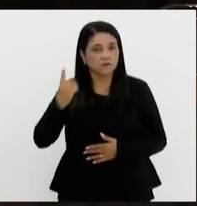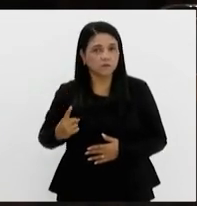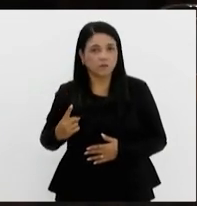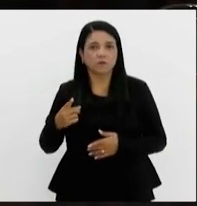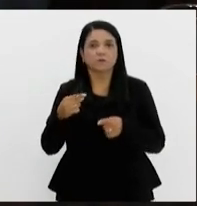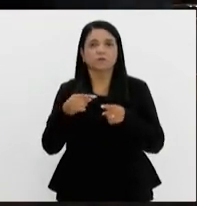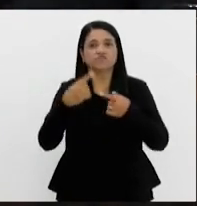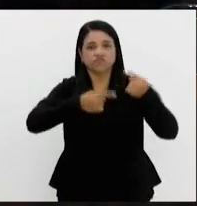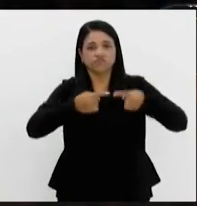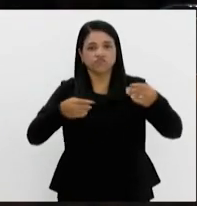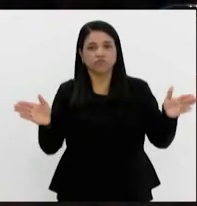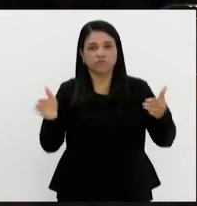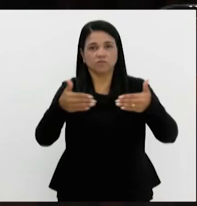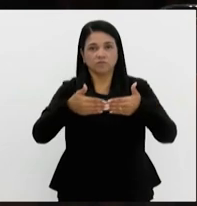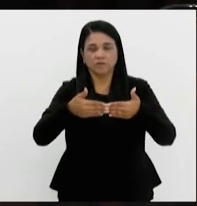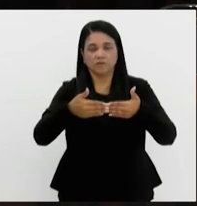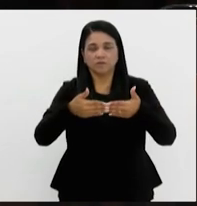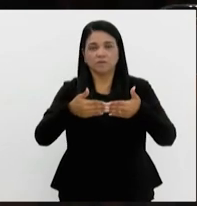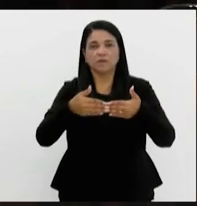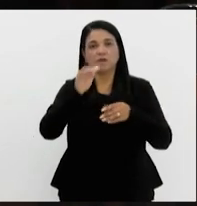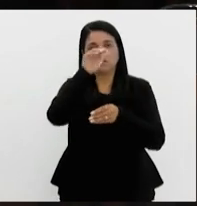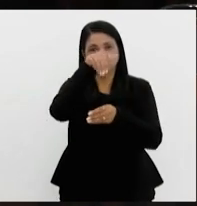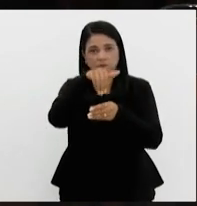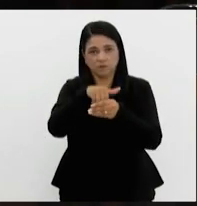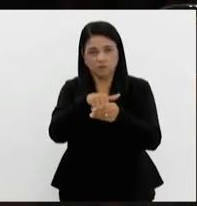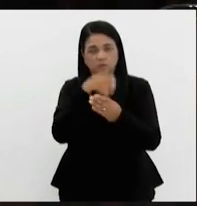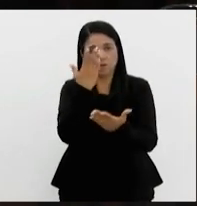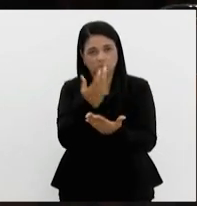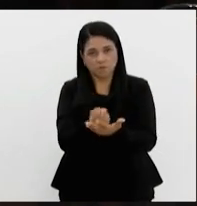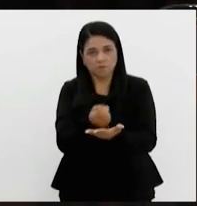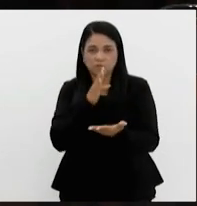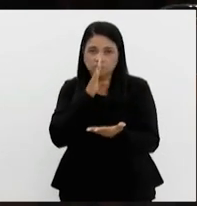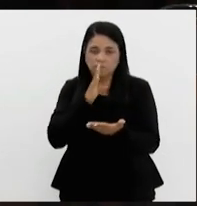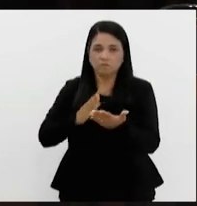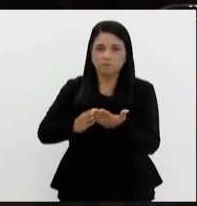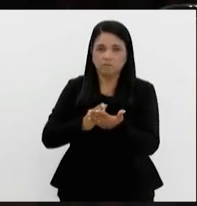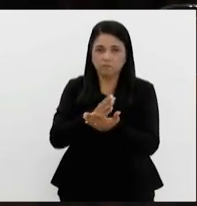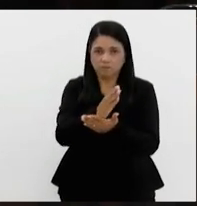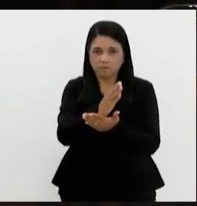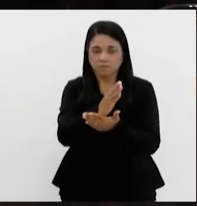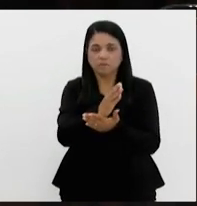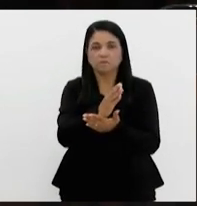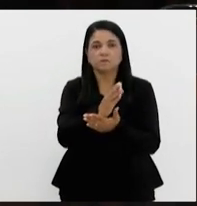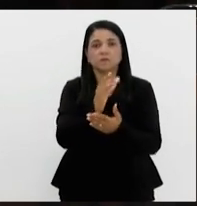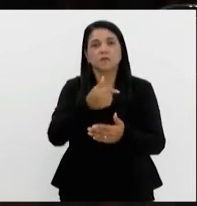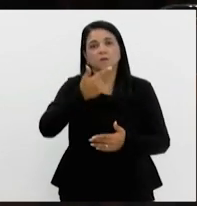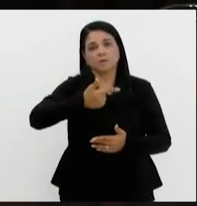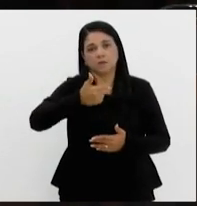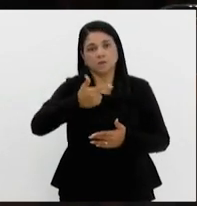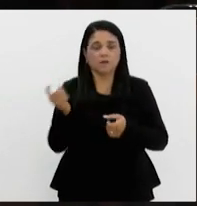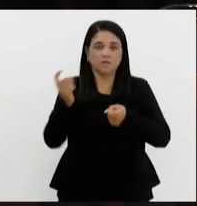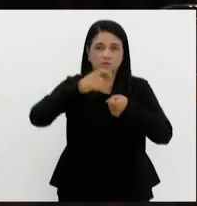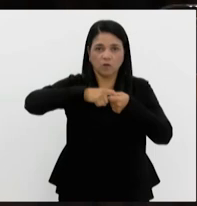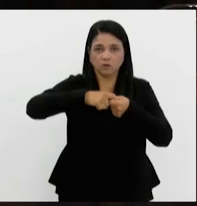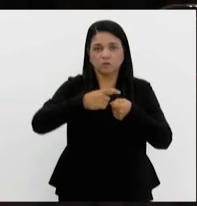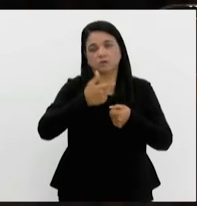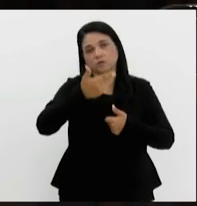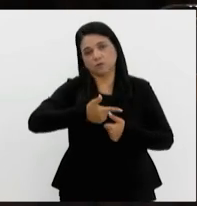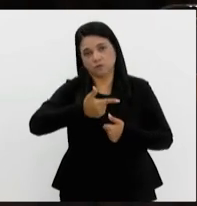discutir, encerrada a discussão. Em votação, os senhores que aprovam, como estão, aprovado em primeiro, retorna em